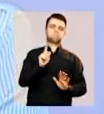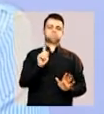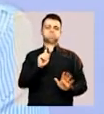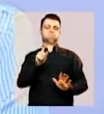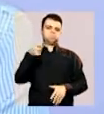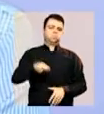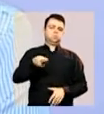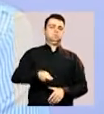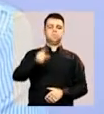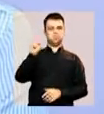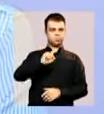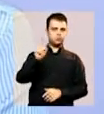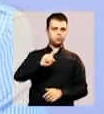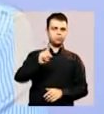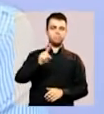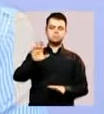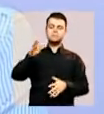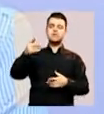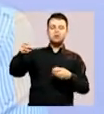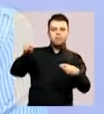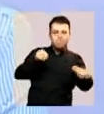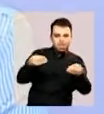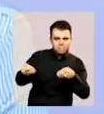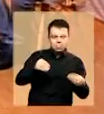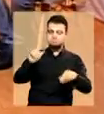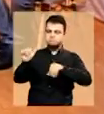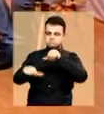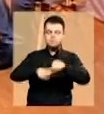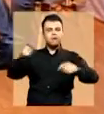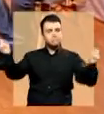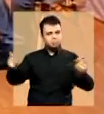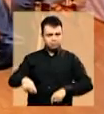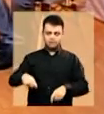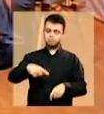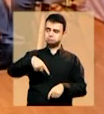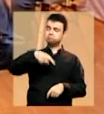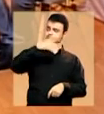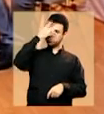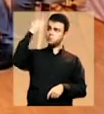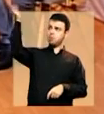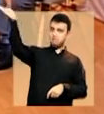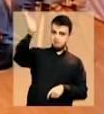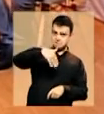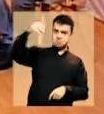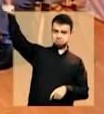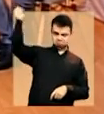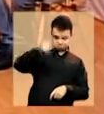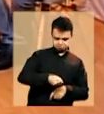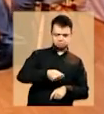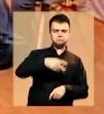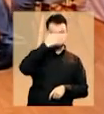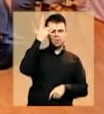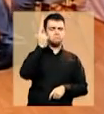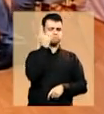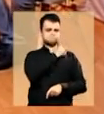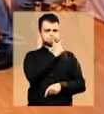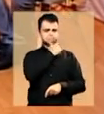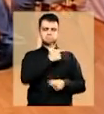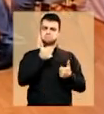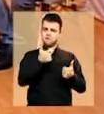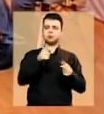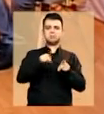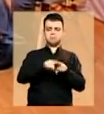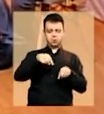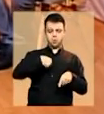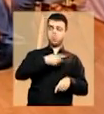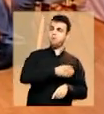é algo, assim, bem flexível. E que os dois países ganham, né? Você foi lá ajudar, vem alguém de outro local aqui